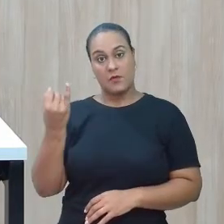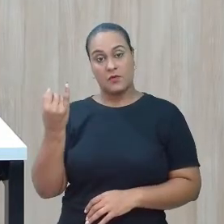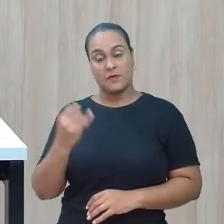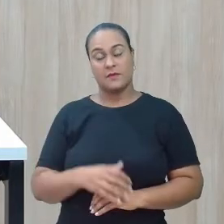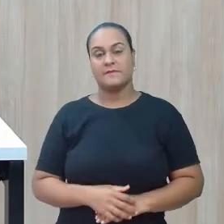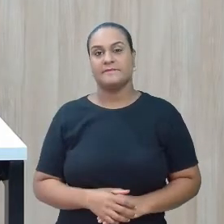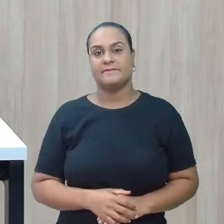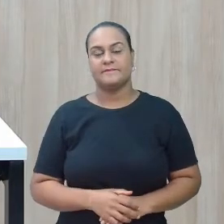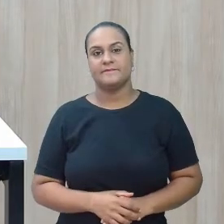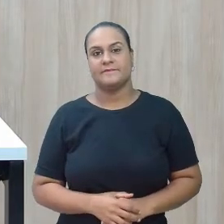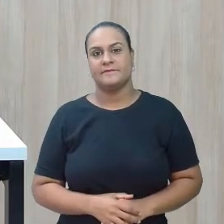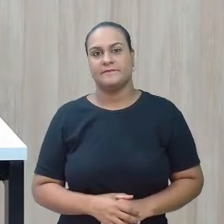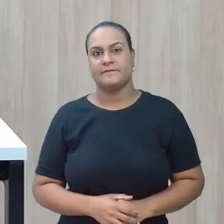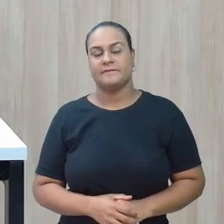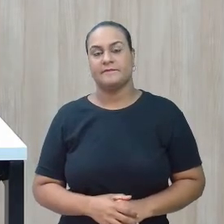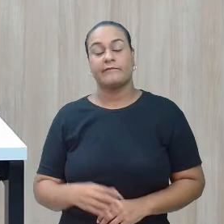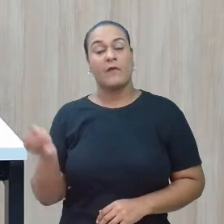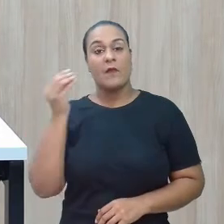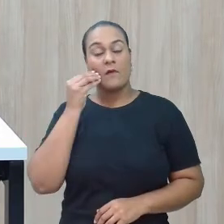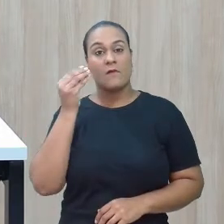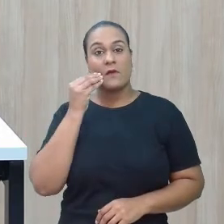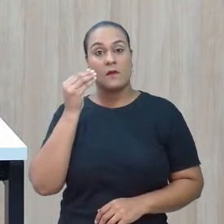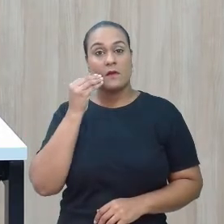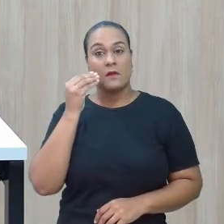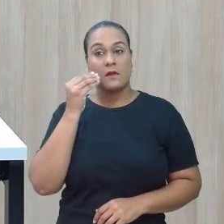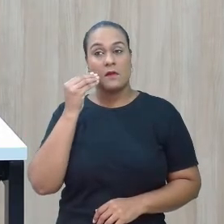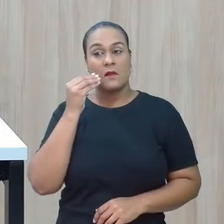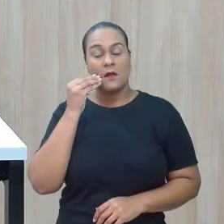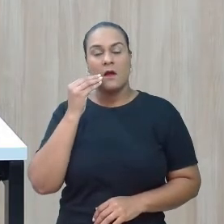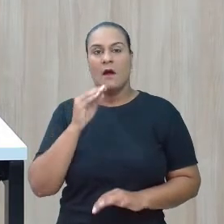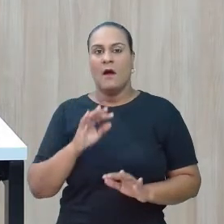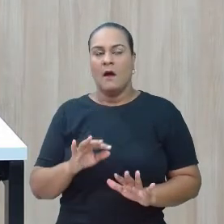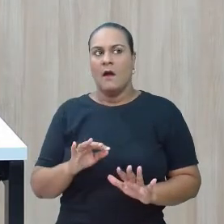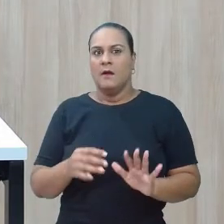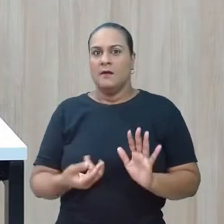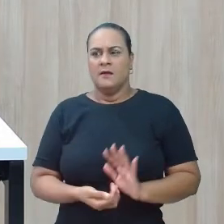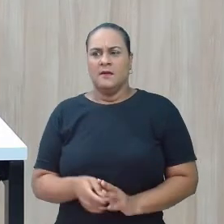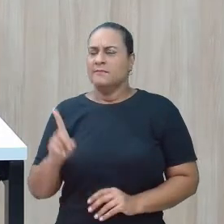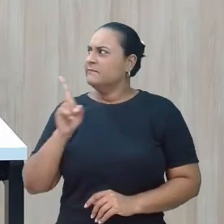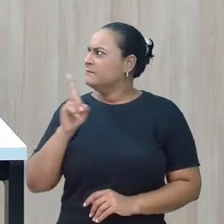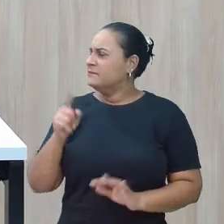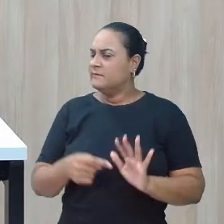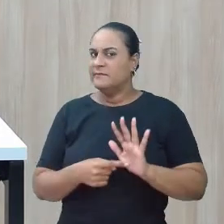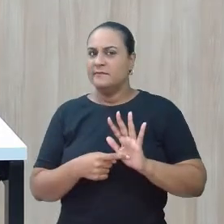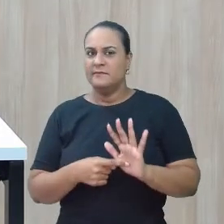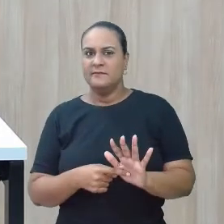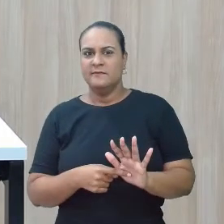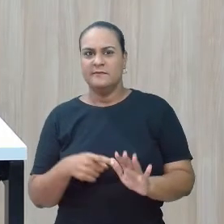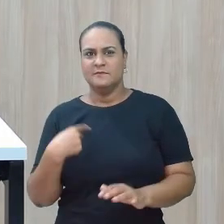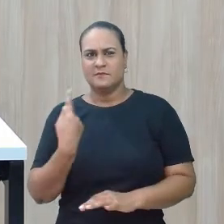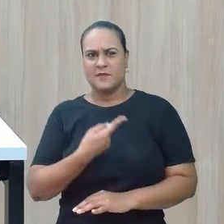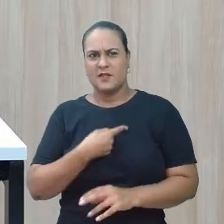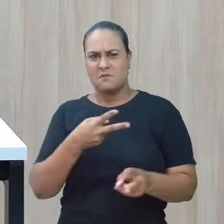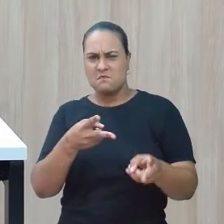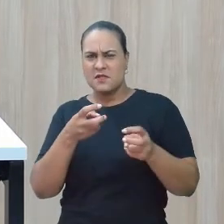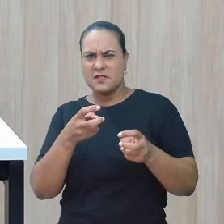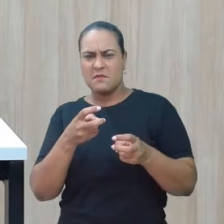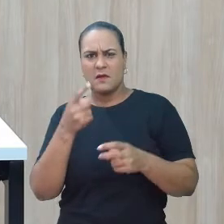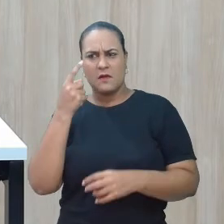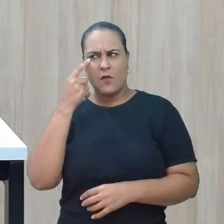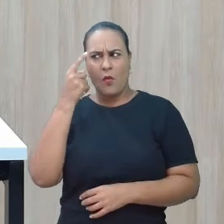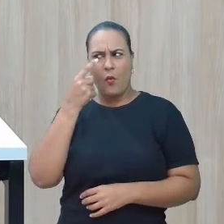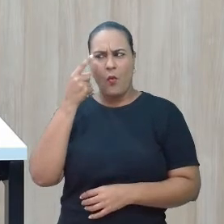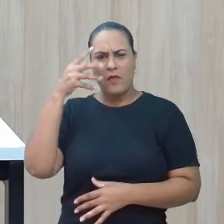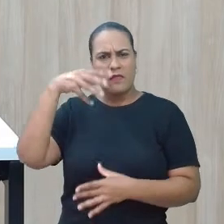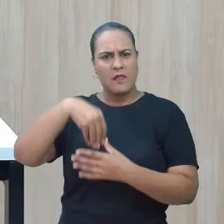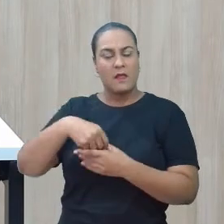E aqui eu vou tentar abrir esse nosso olho aqui para a gente poder ver o que é que tem nesse nosso olho e a função de